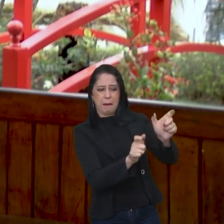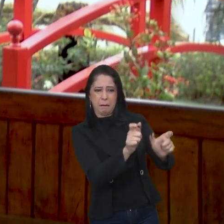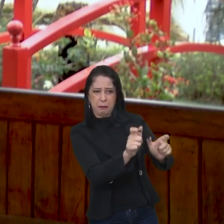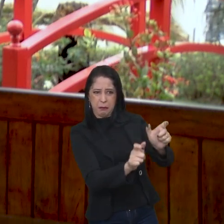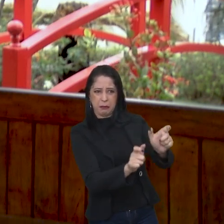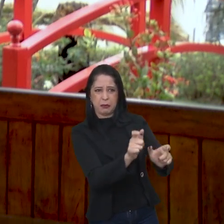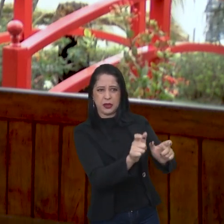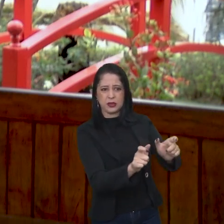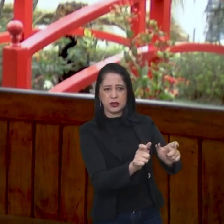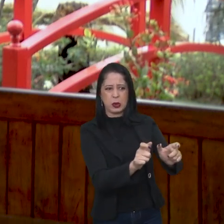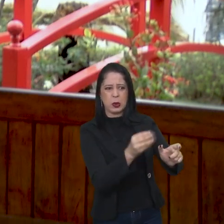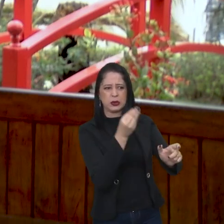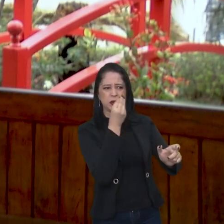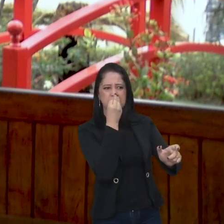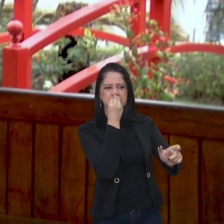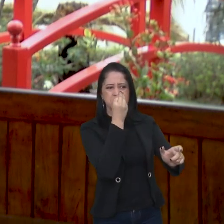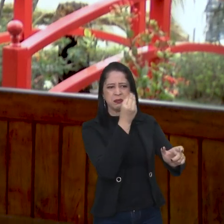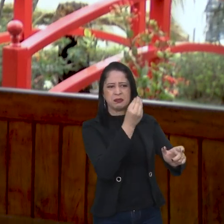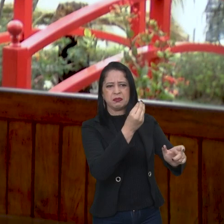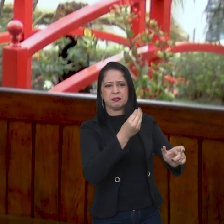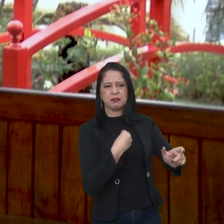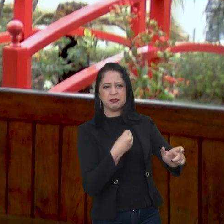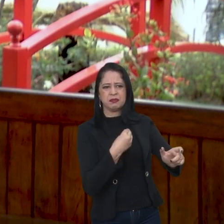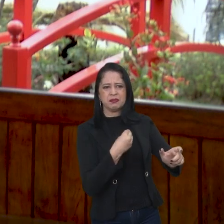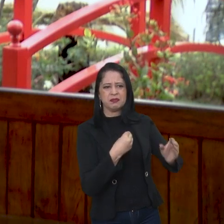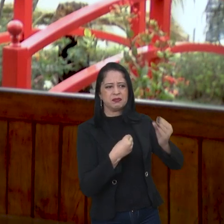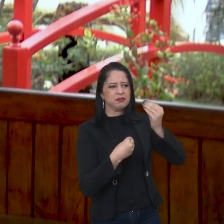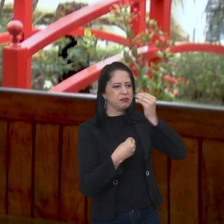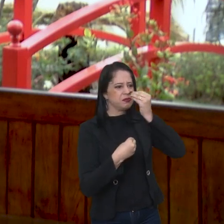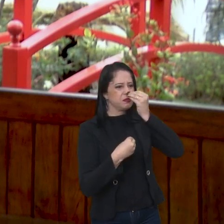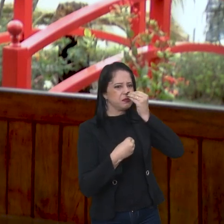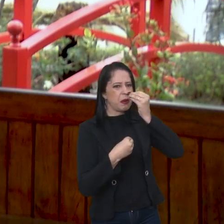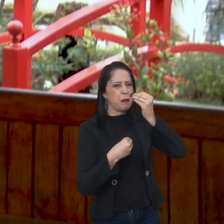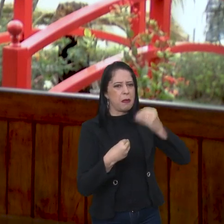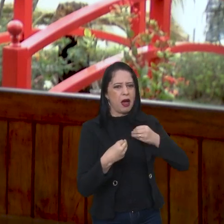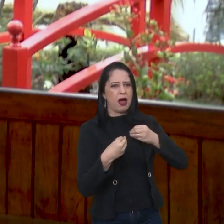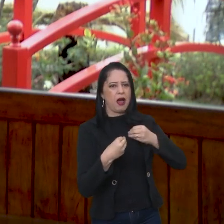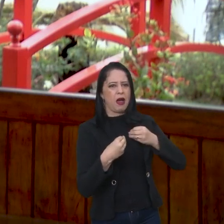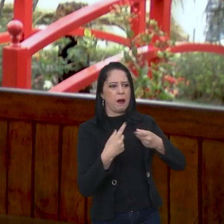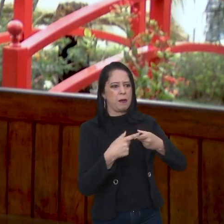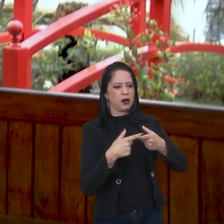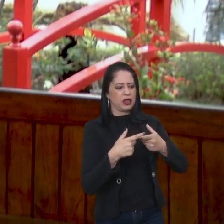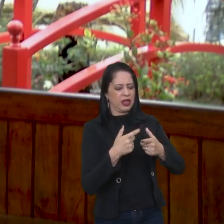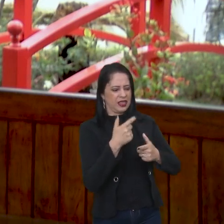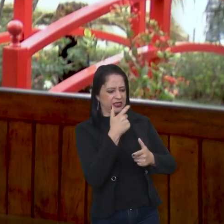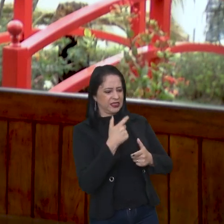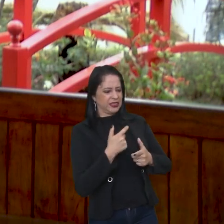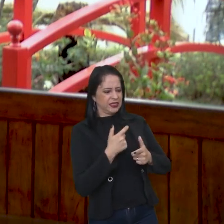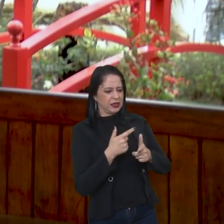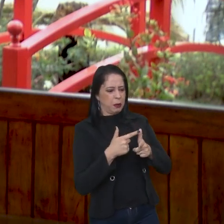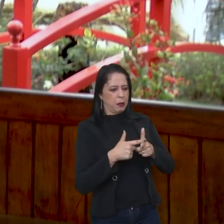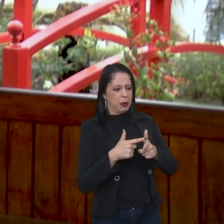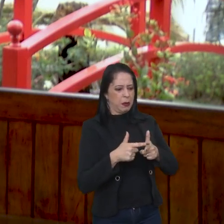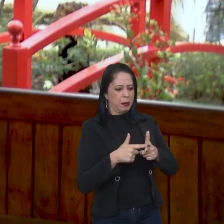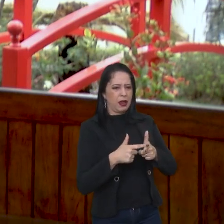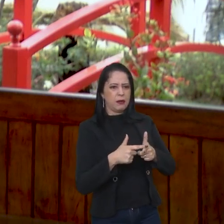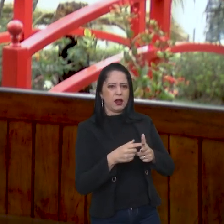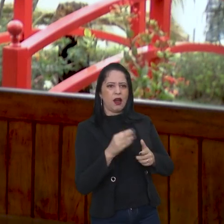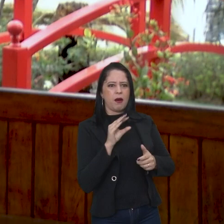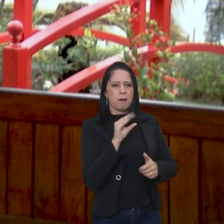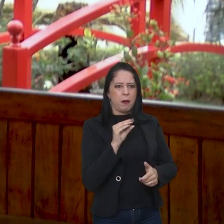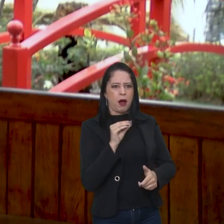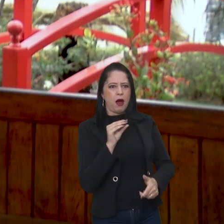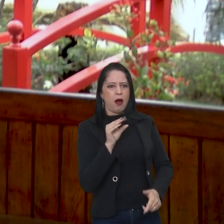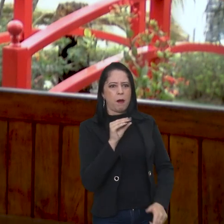existe gente que não dá credibilidade é uma pessoa com gagueira